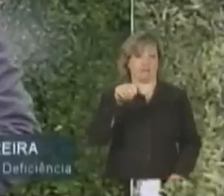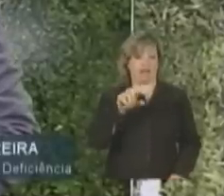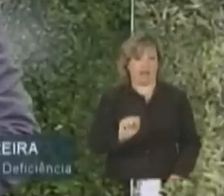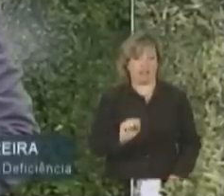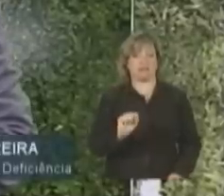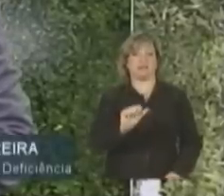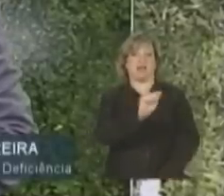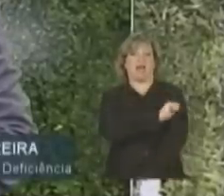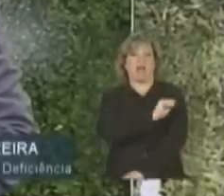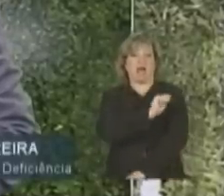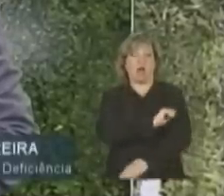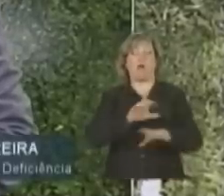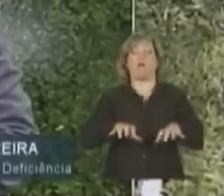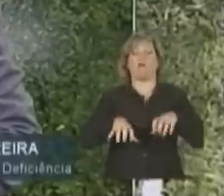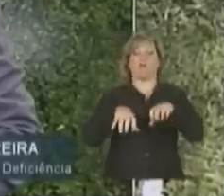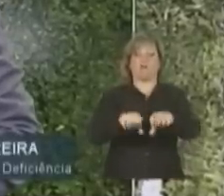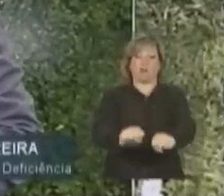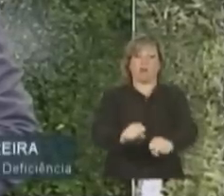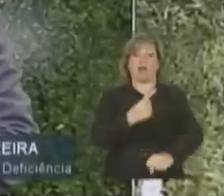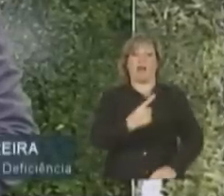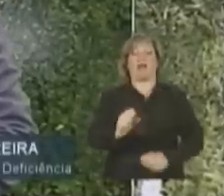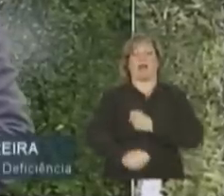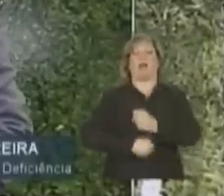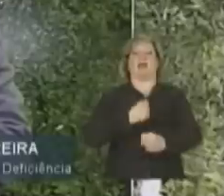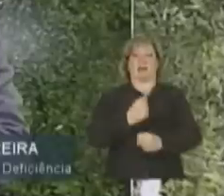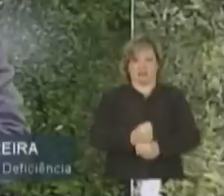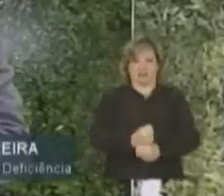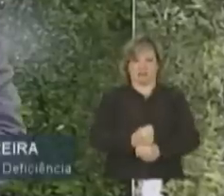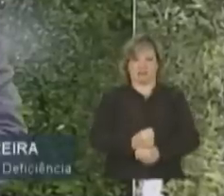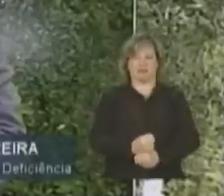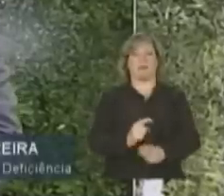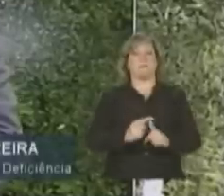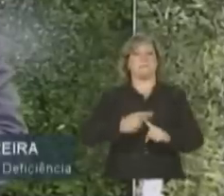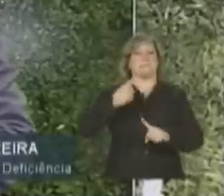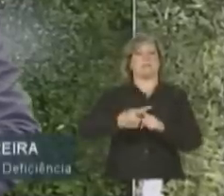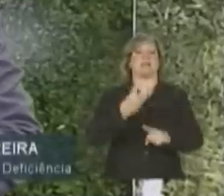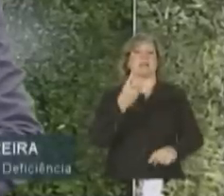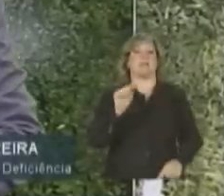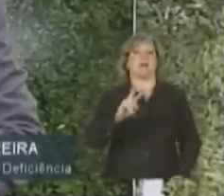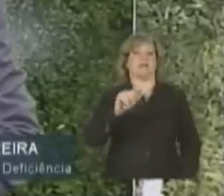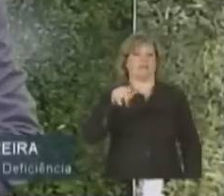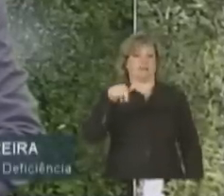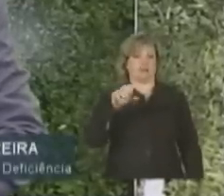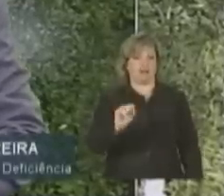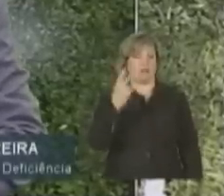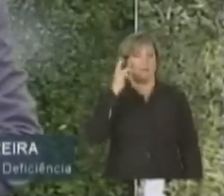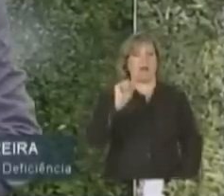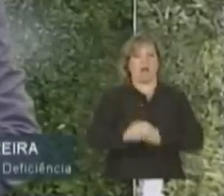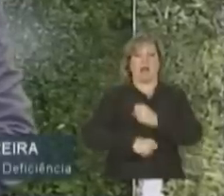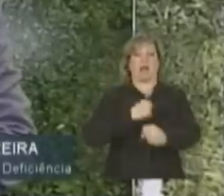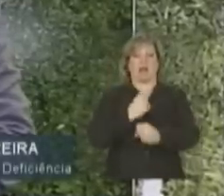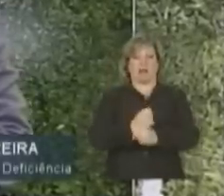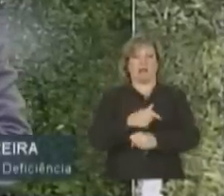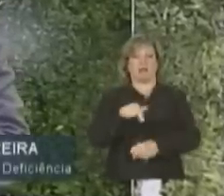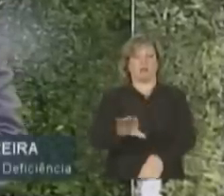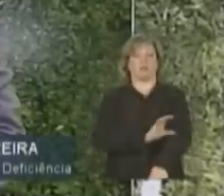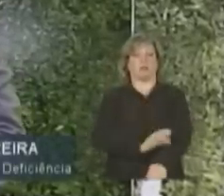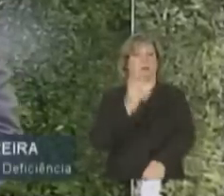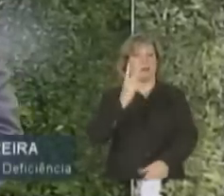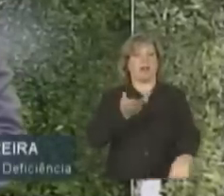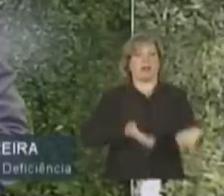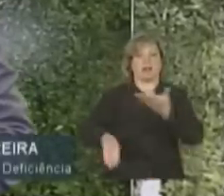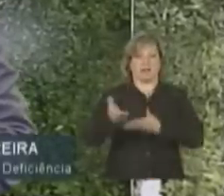de alunos formados a cada ano. Mais de 3 mil vagas ao ano nesses cursos para